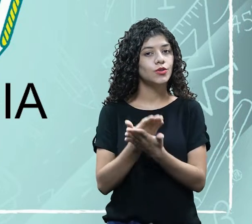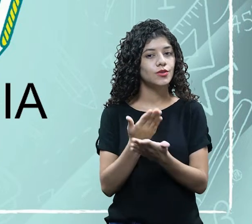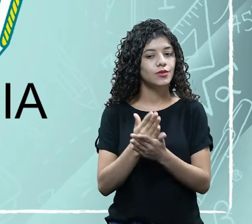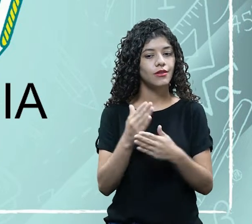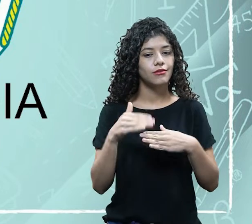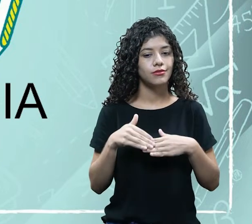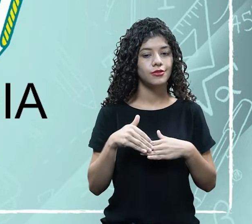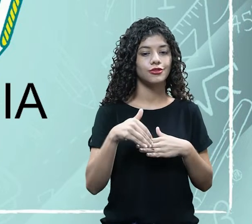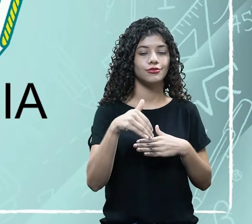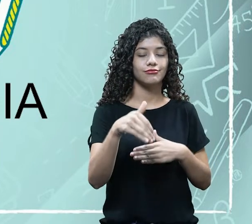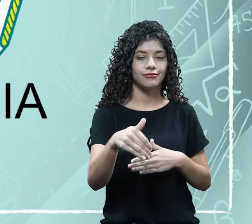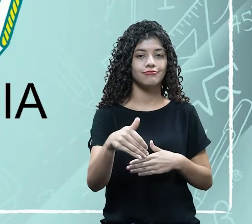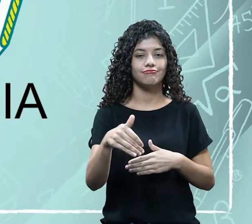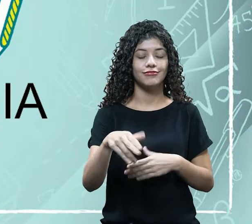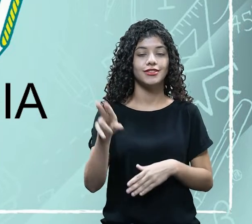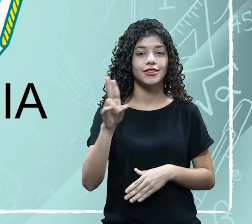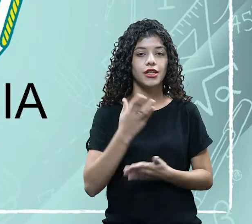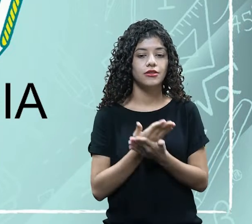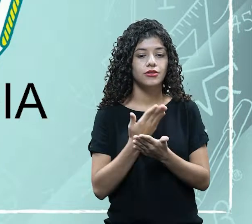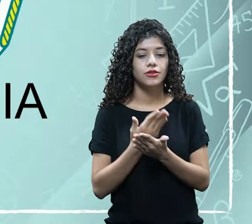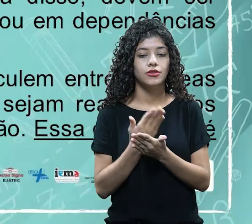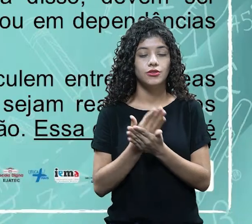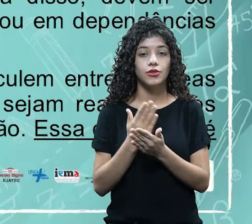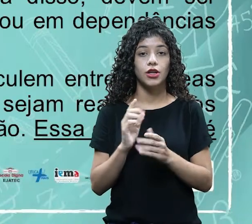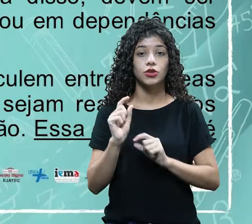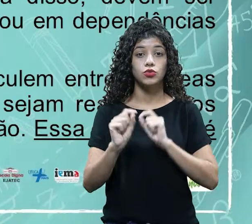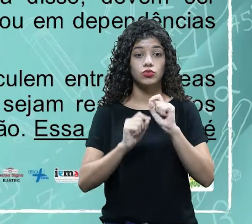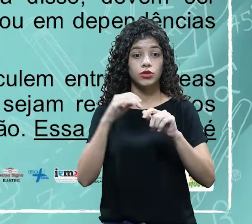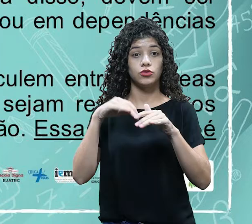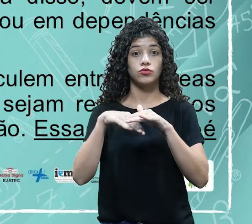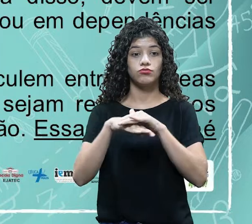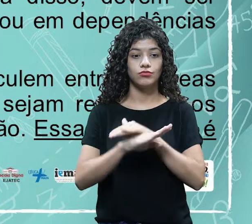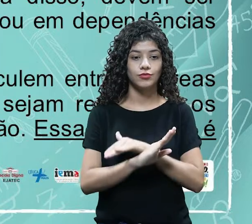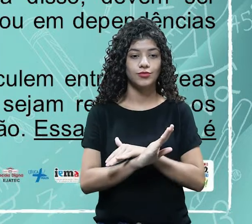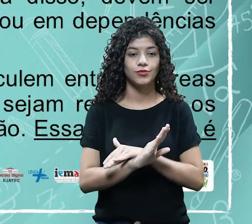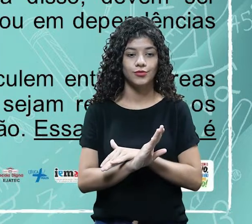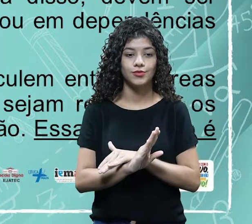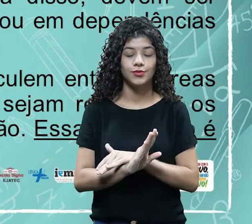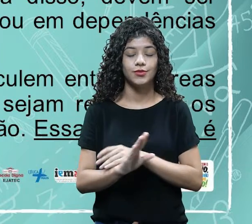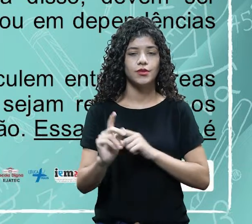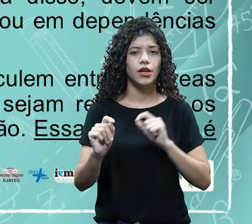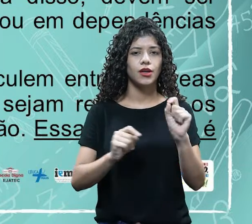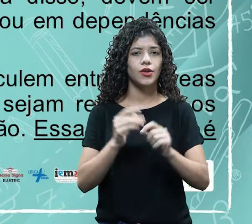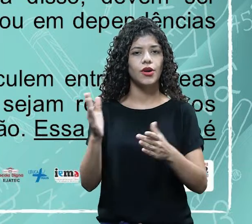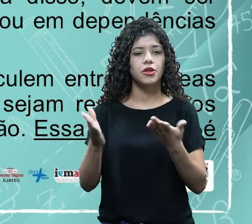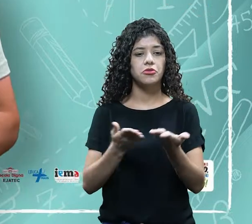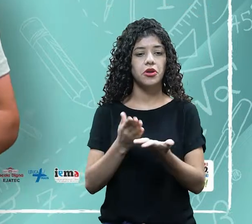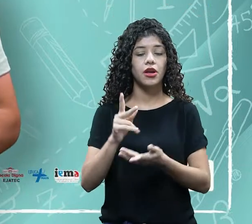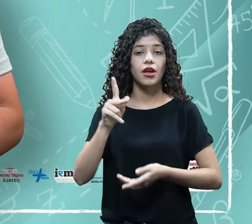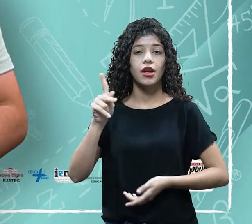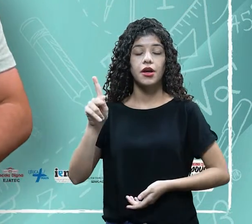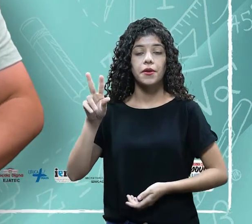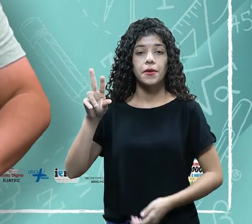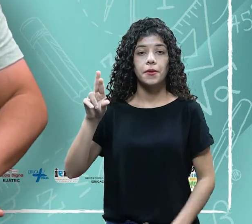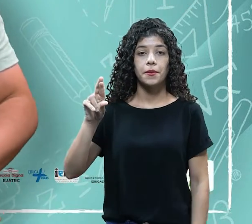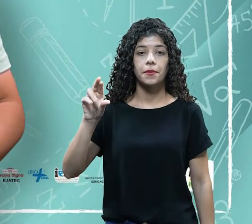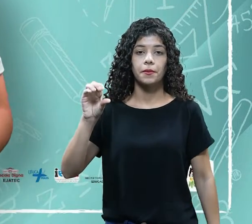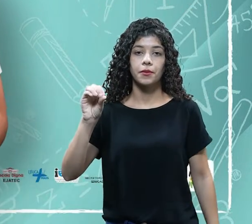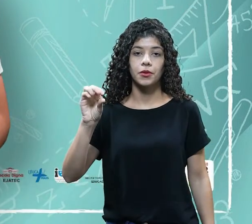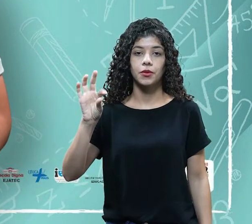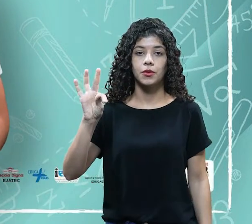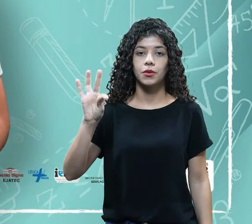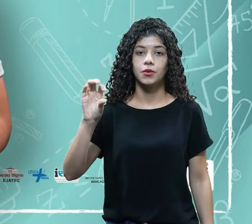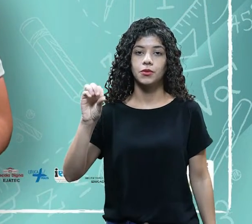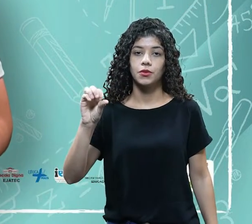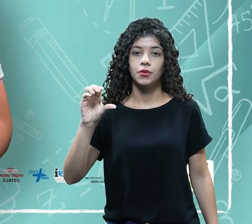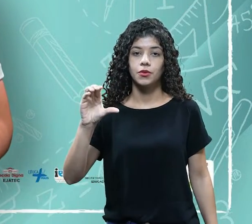continuidade à nossa aula, né, de arquivologia. Nosso assunto hoje é protocolo. Pessoal, mas antes de